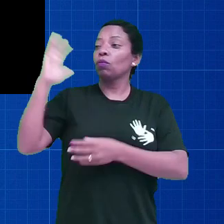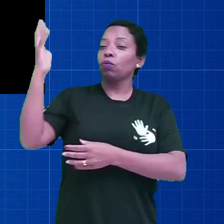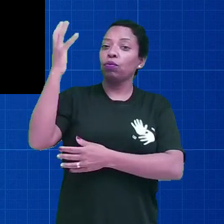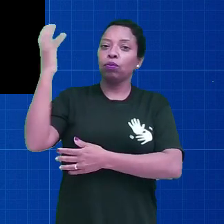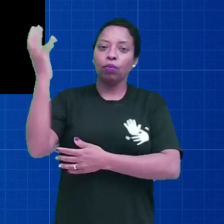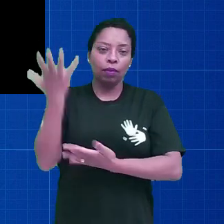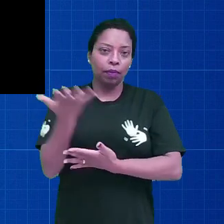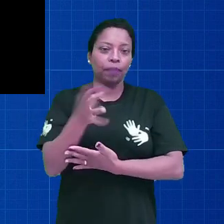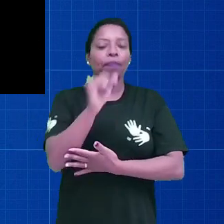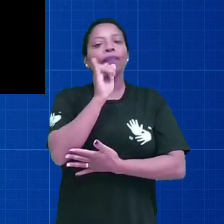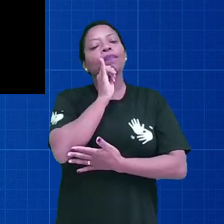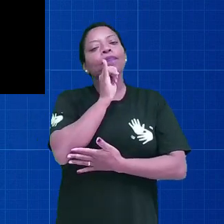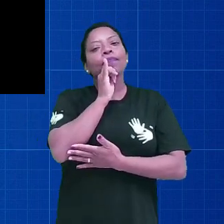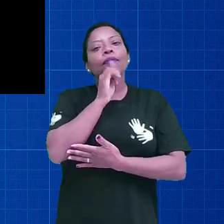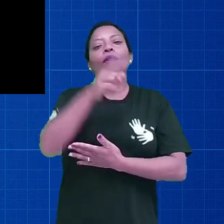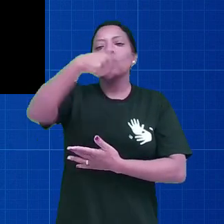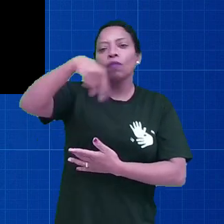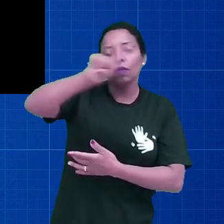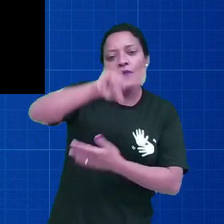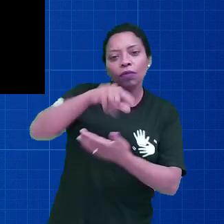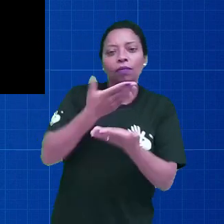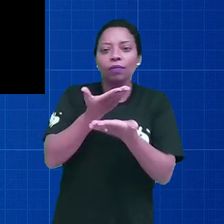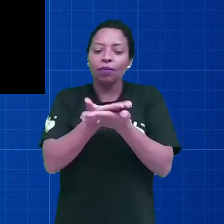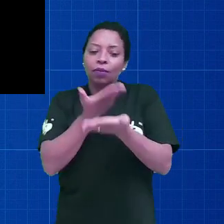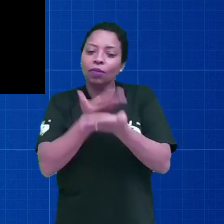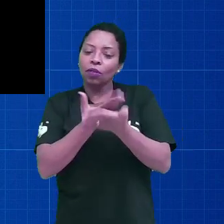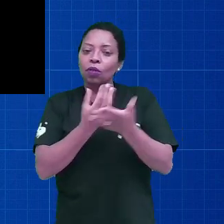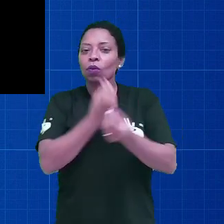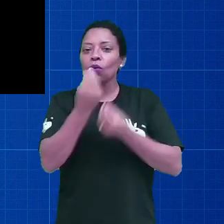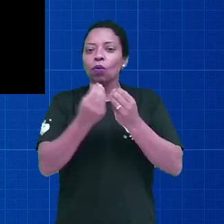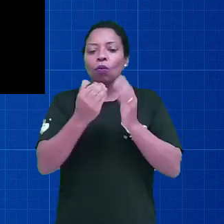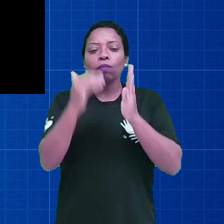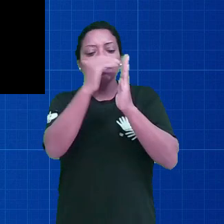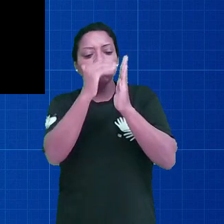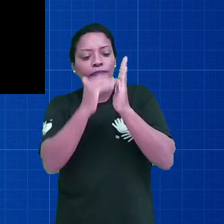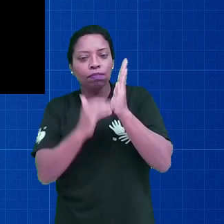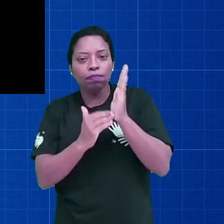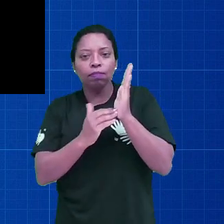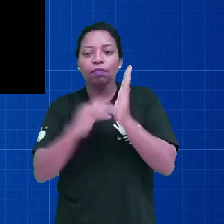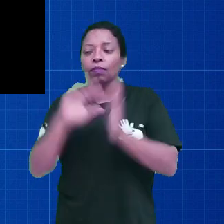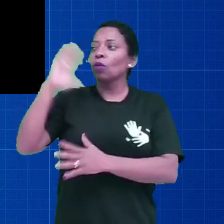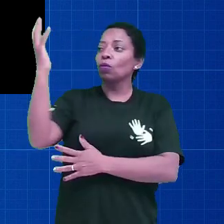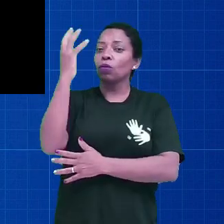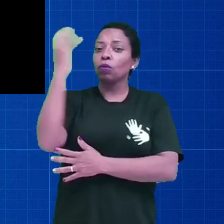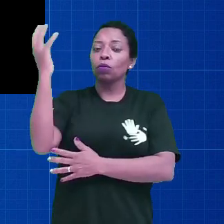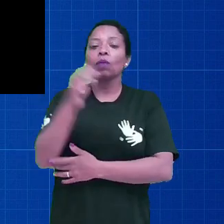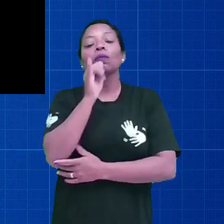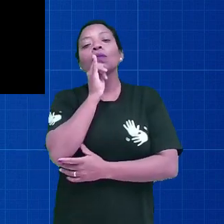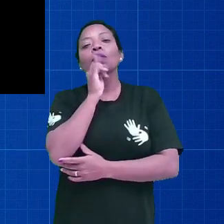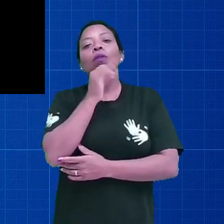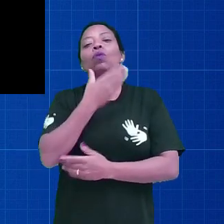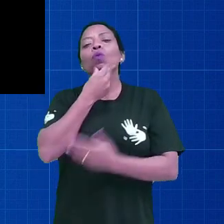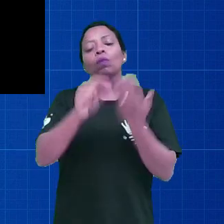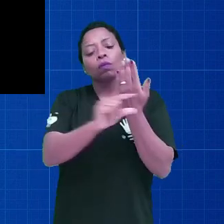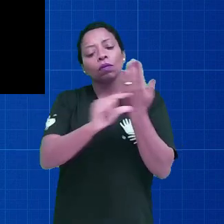Então, quando você pega e vocês estudam a classificação climática de Köppen, por exemplo, que é uma das mais antigas, lá